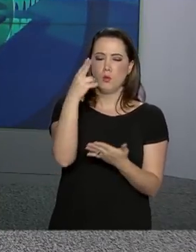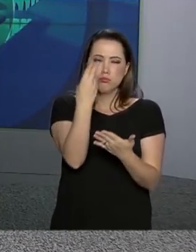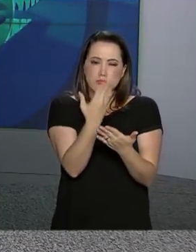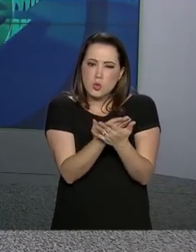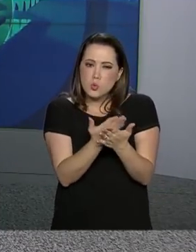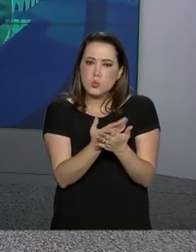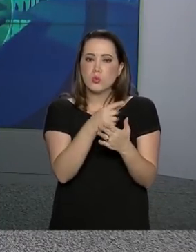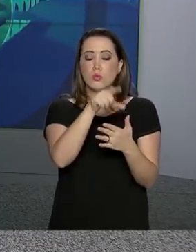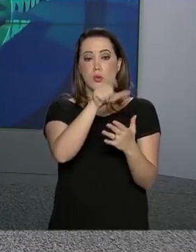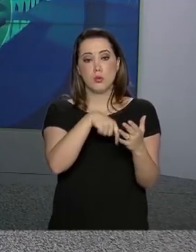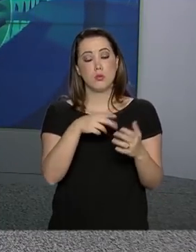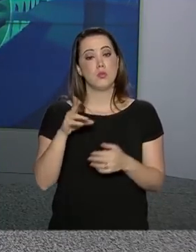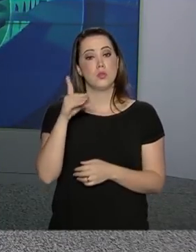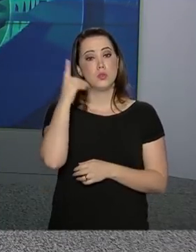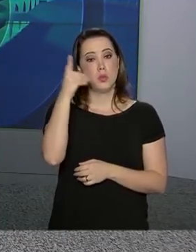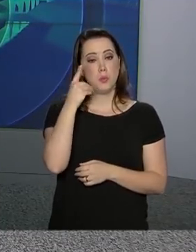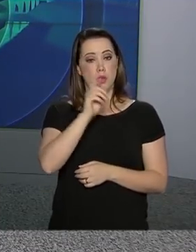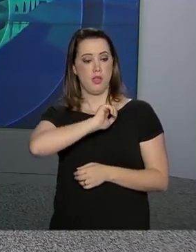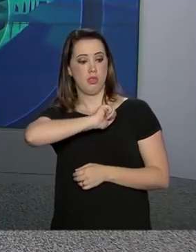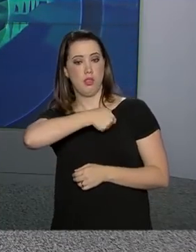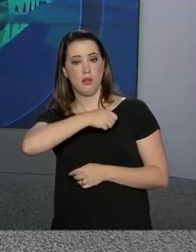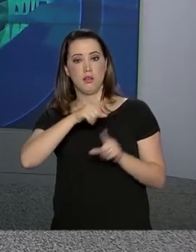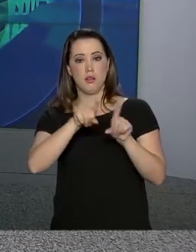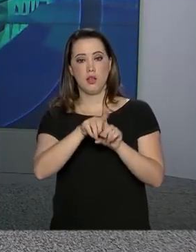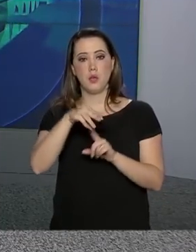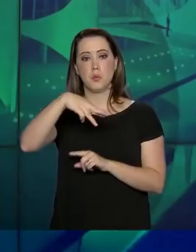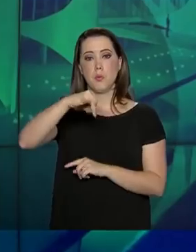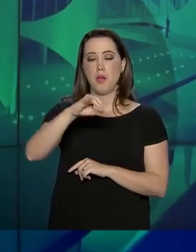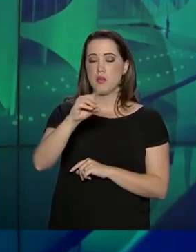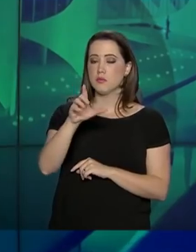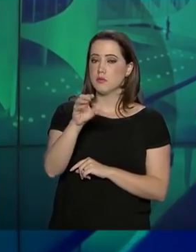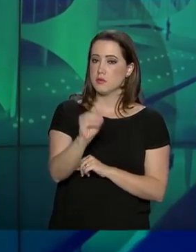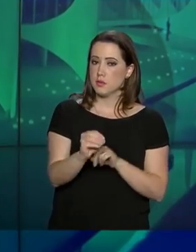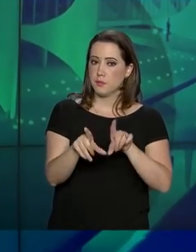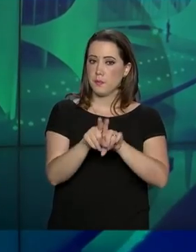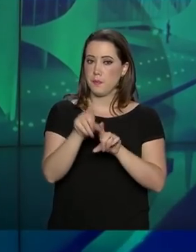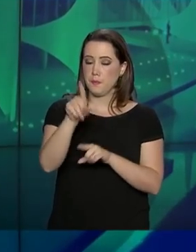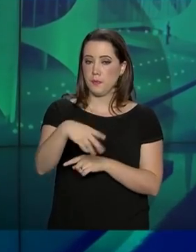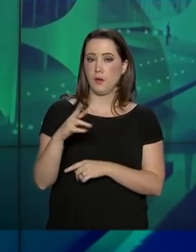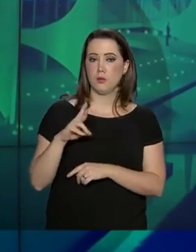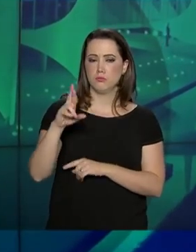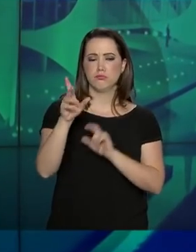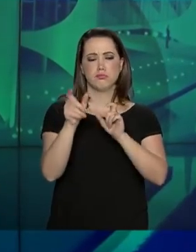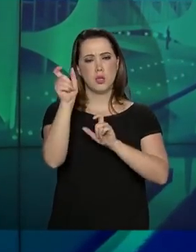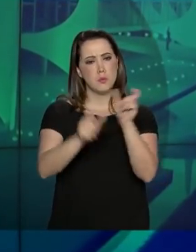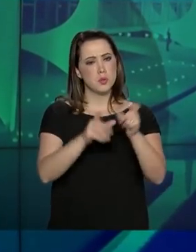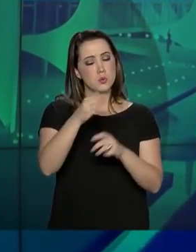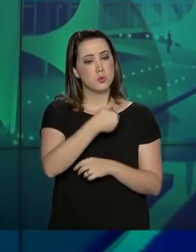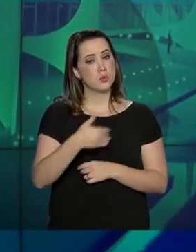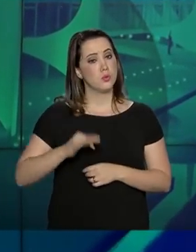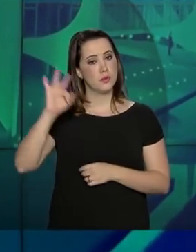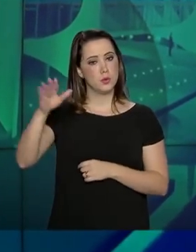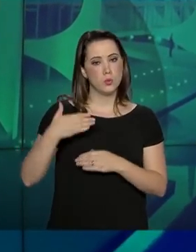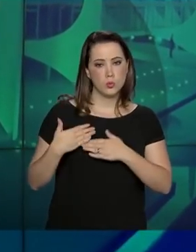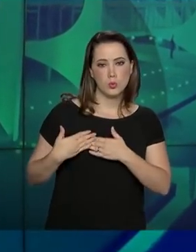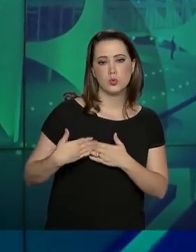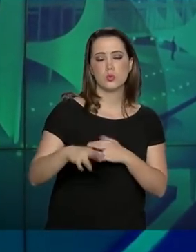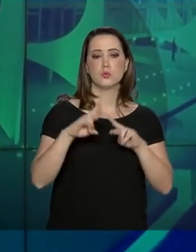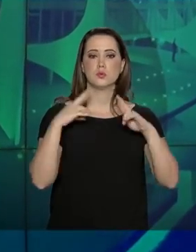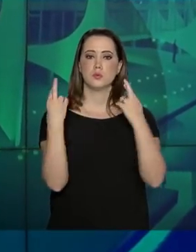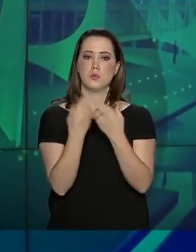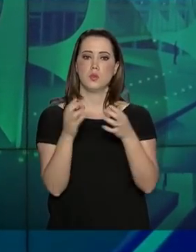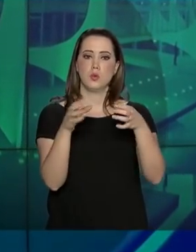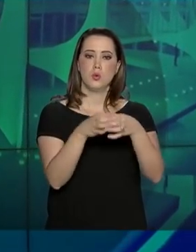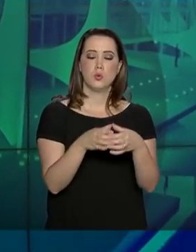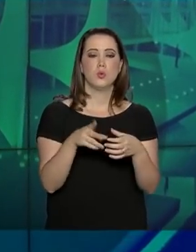a matéria é o deputado delegado Marcelo Freitas. E autoridades do governo federal continuam participando de reuniões com